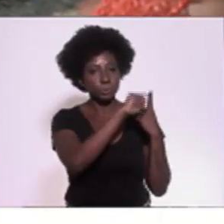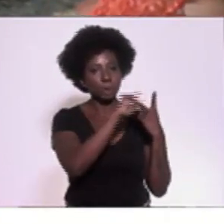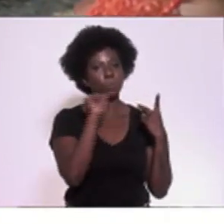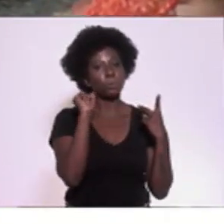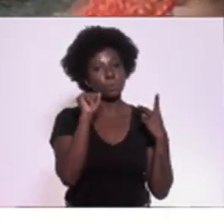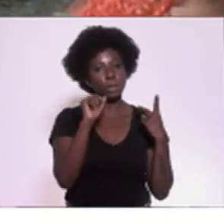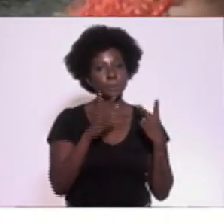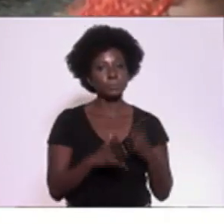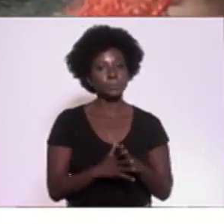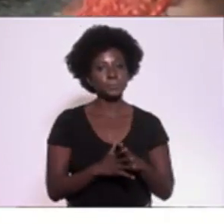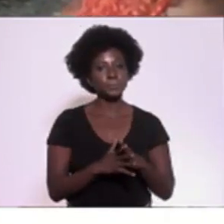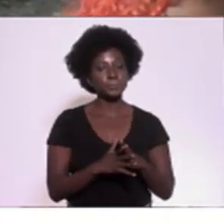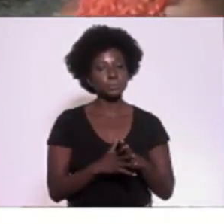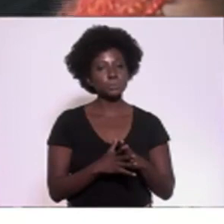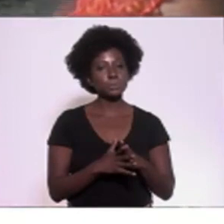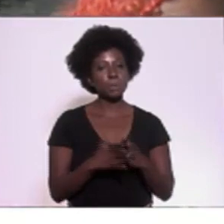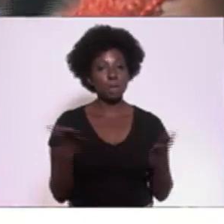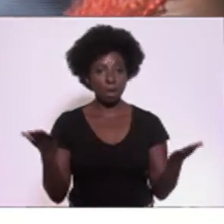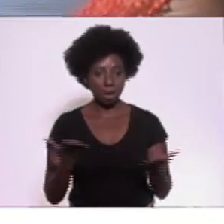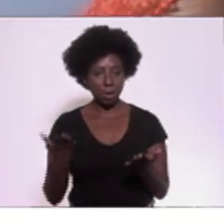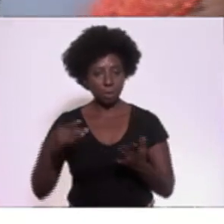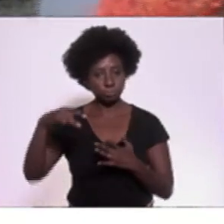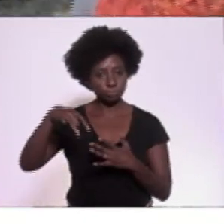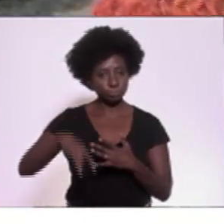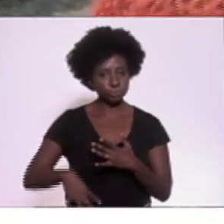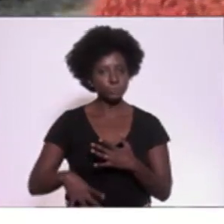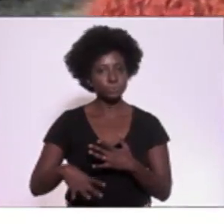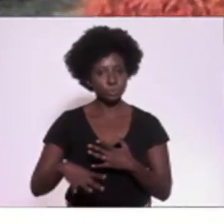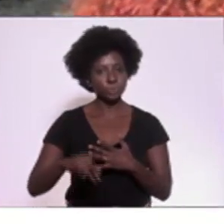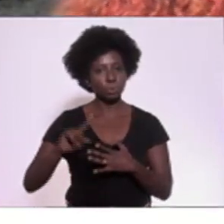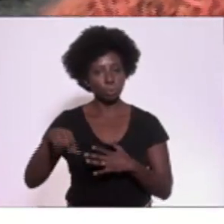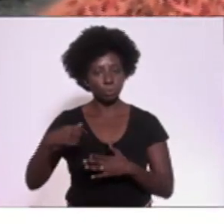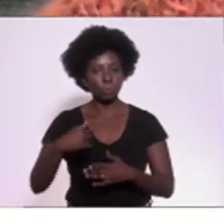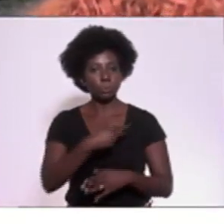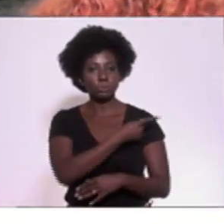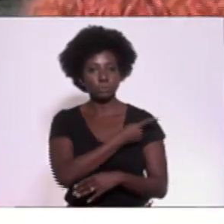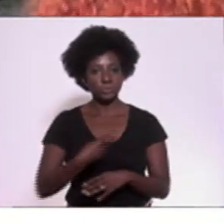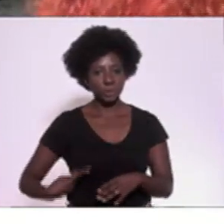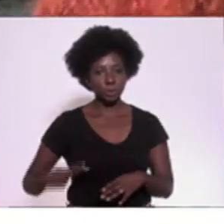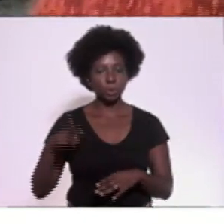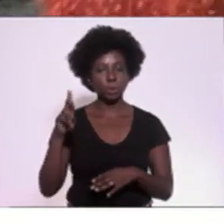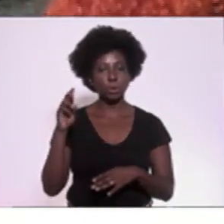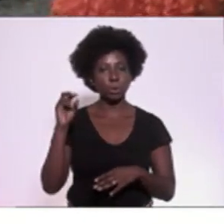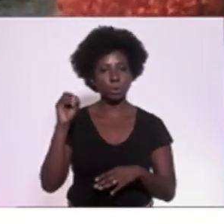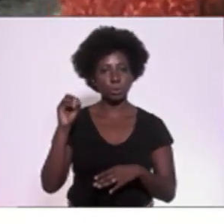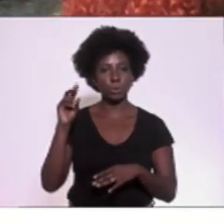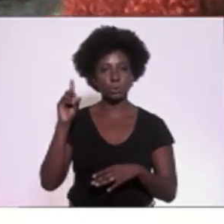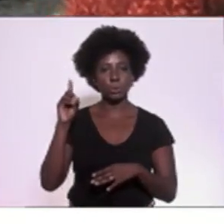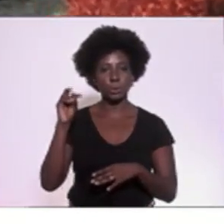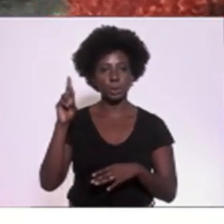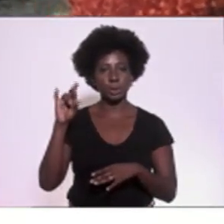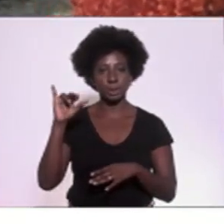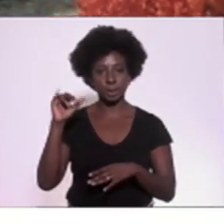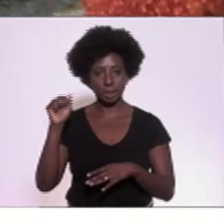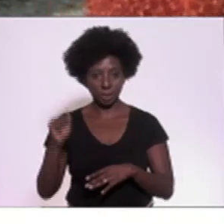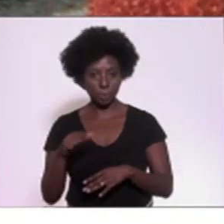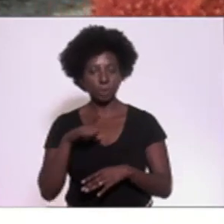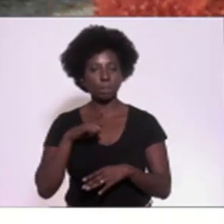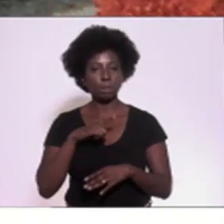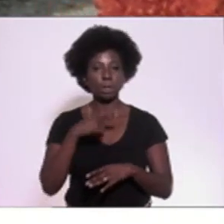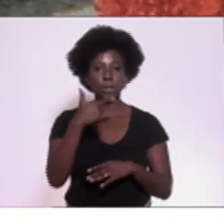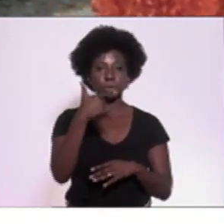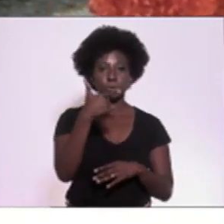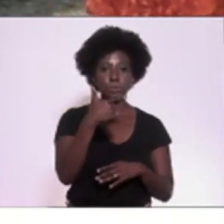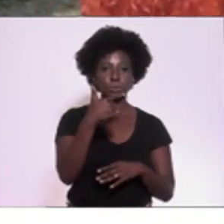que nesse último período, no governo Rodrigo Neves, nós tivemos, até agora, 23 novas